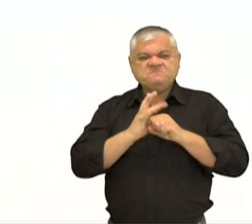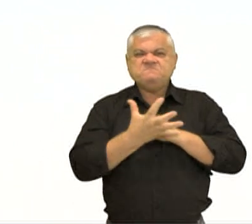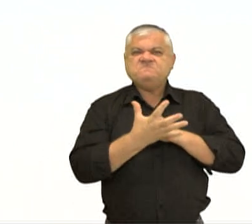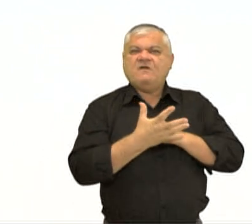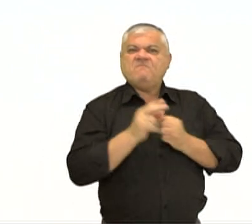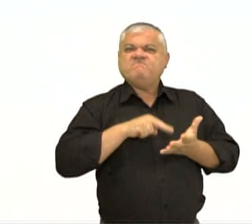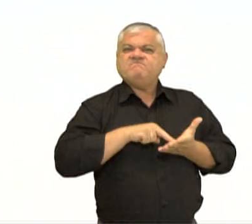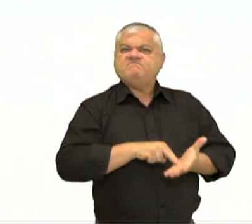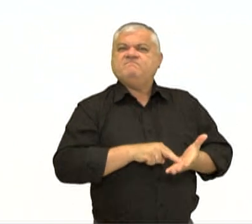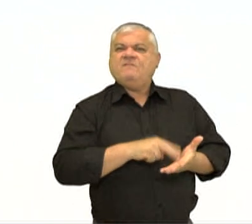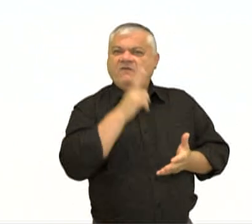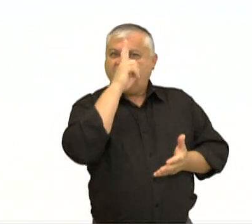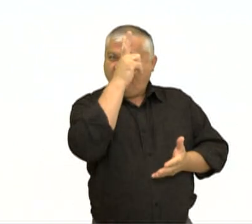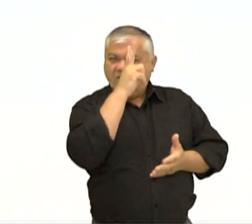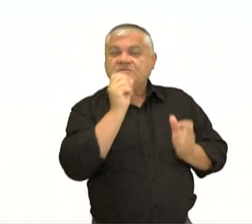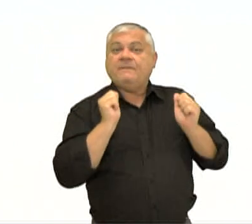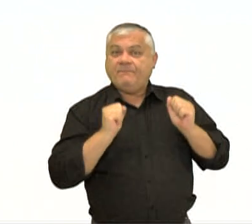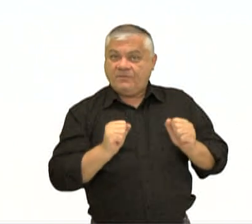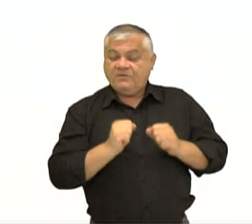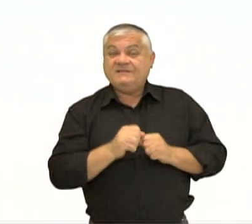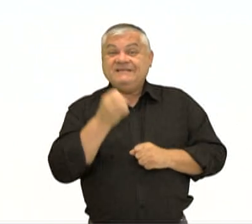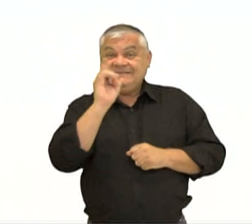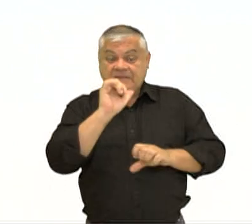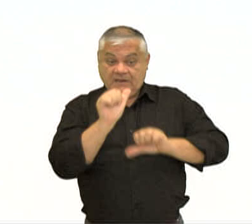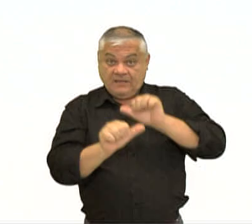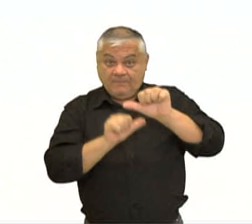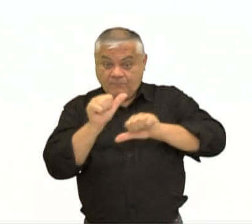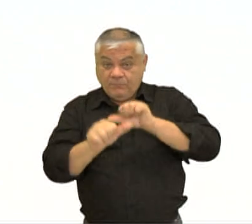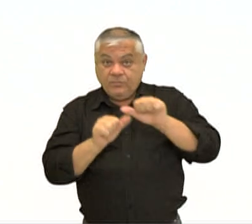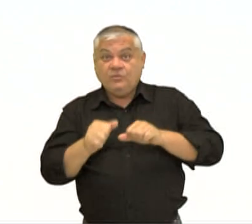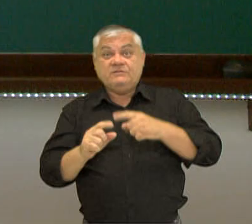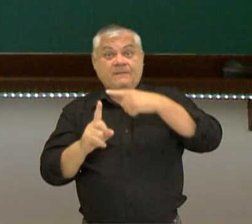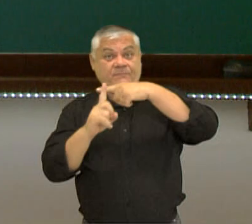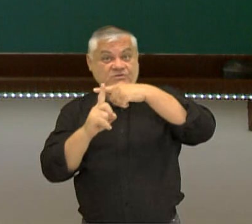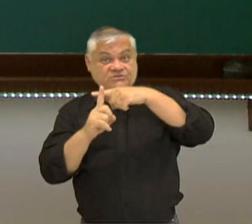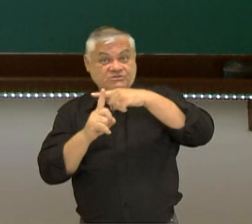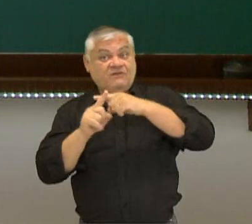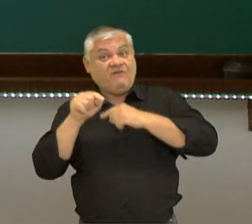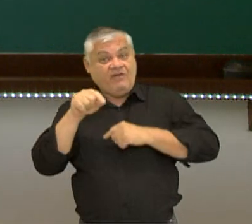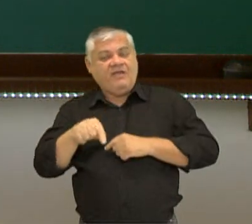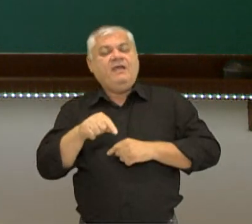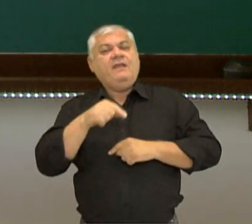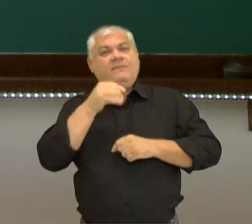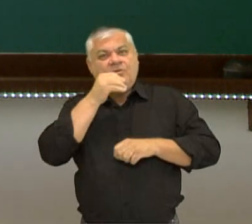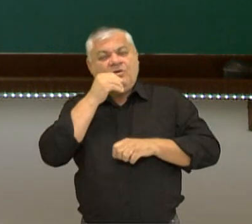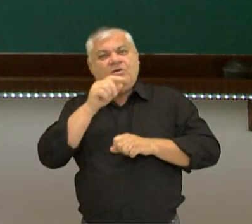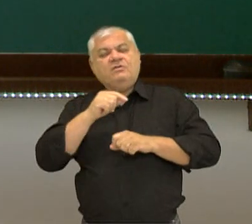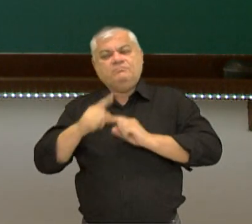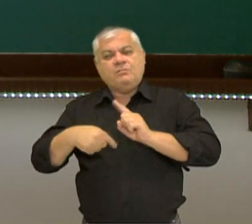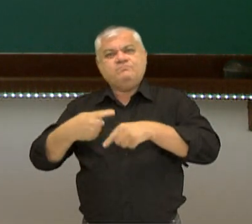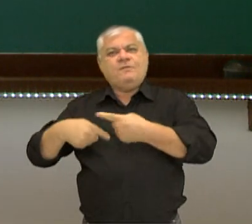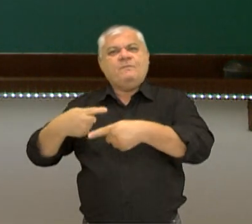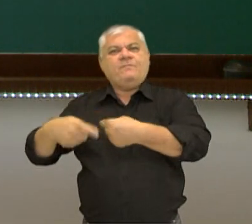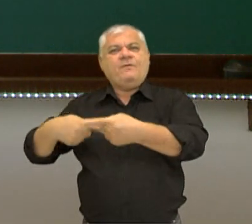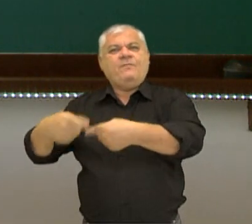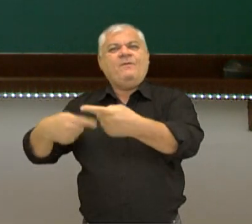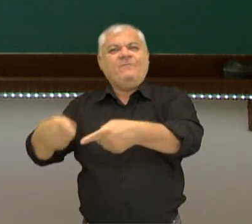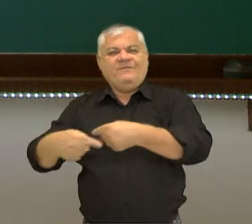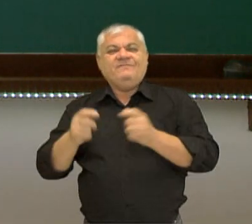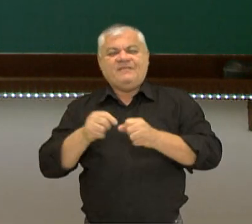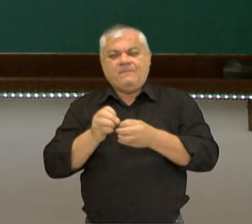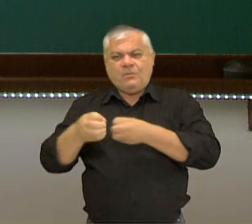acontece com o vírus, ela é vantajosa, ela é positiva para ele, ela vai ser passada para as outras cópias, para